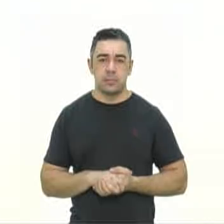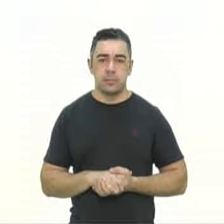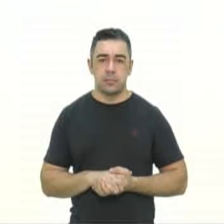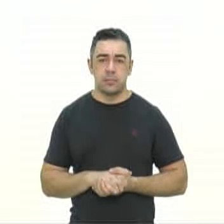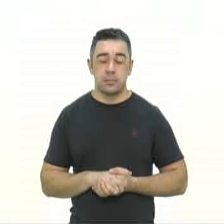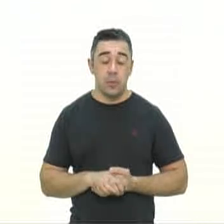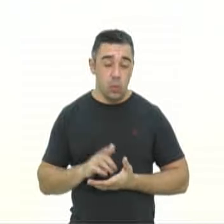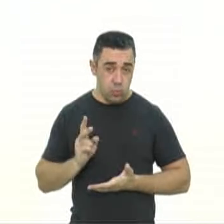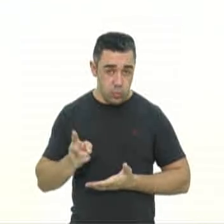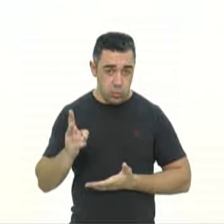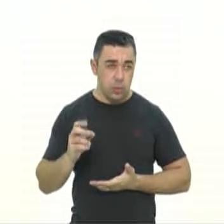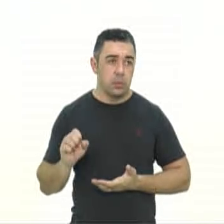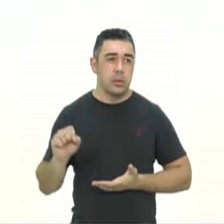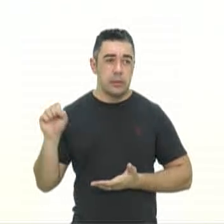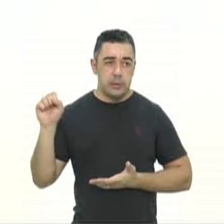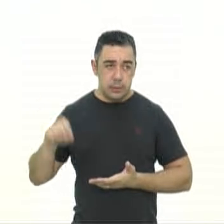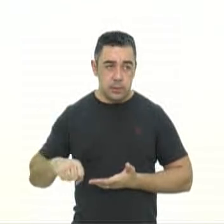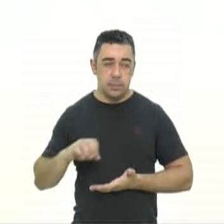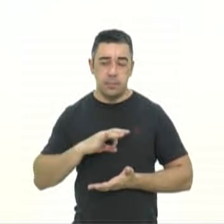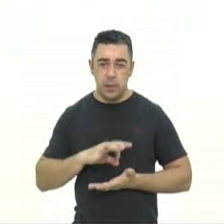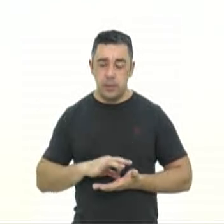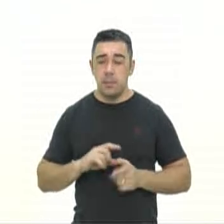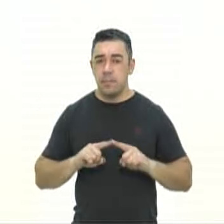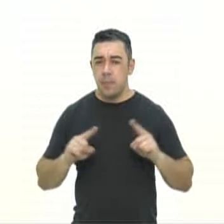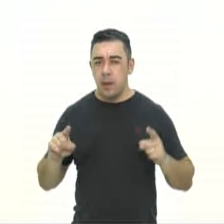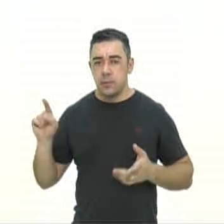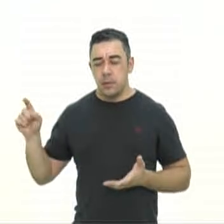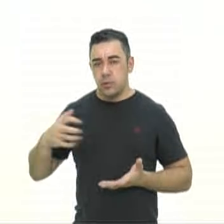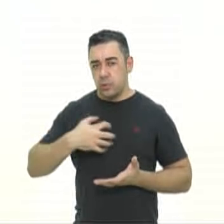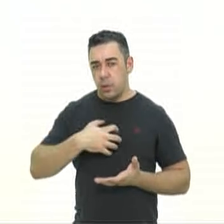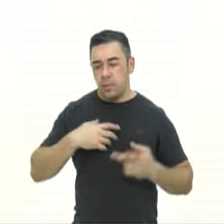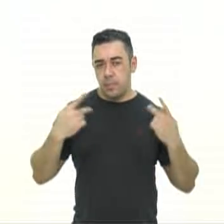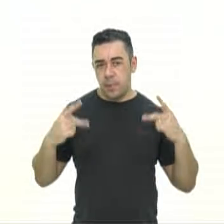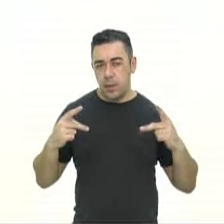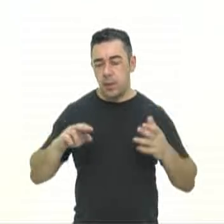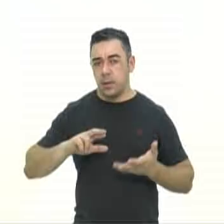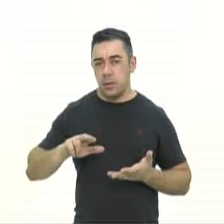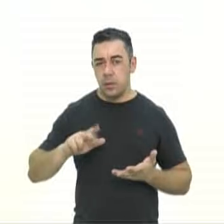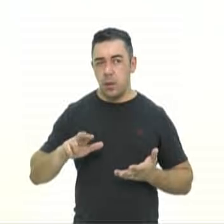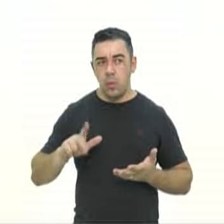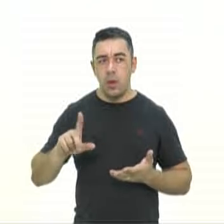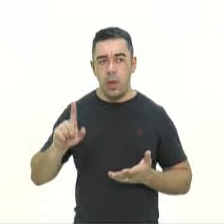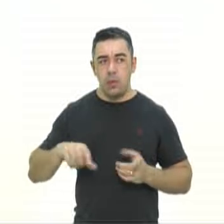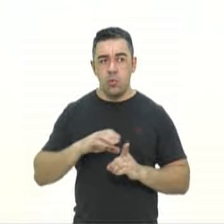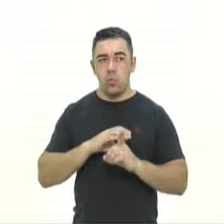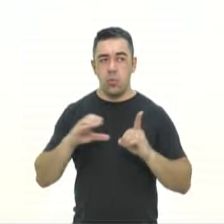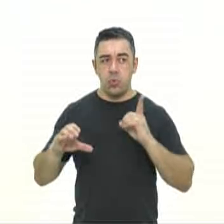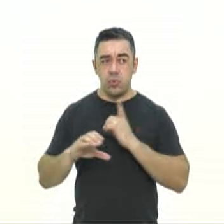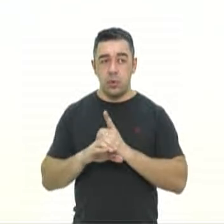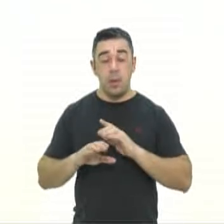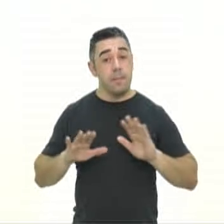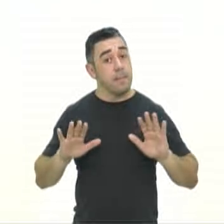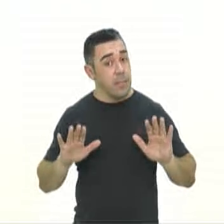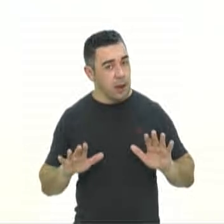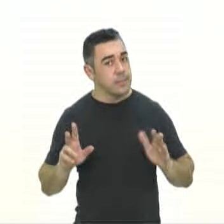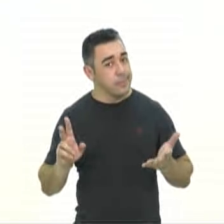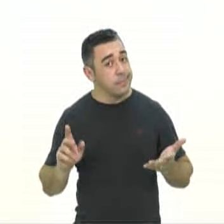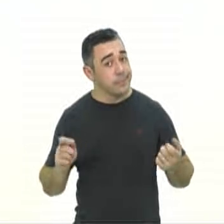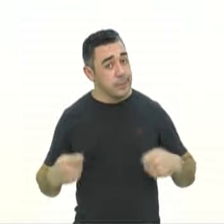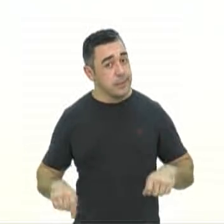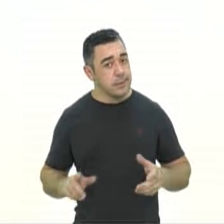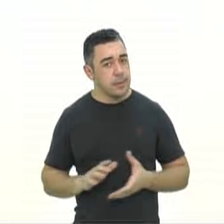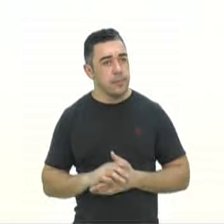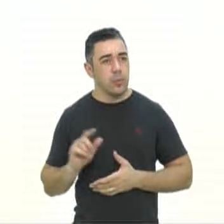Continuando, sim, padre, porém, esse estilo de pregar não é pregar culto, mas fosse.